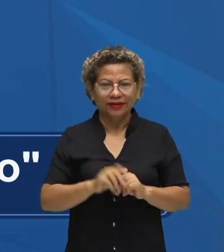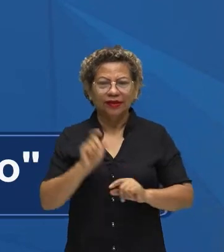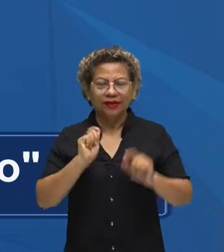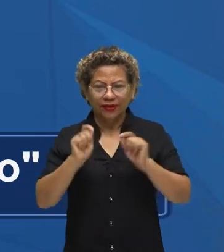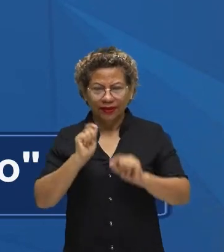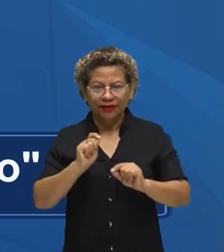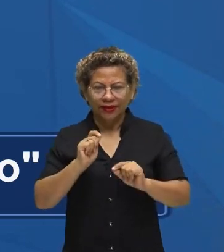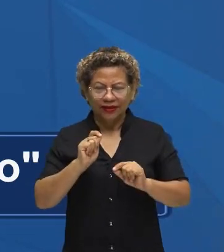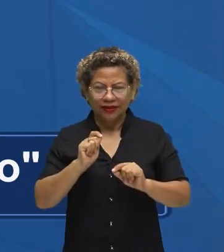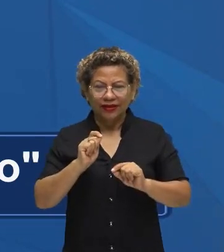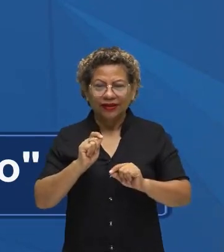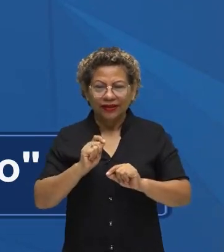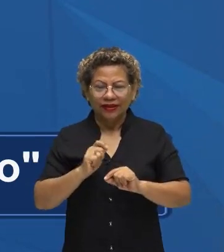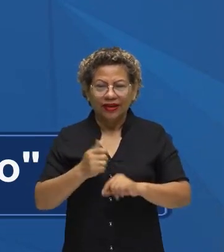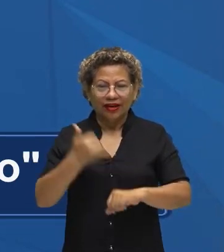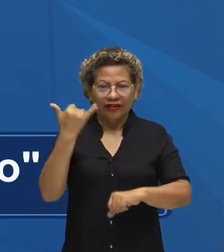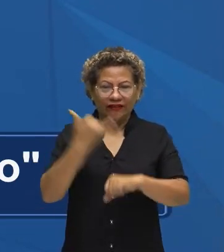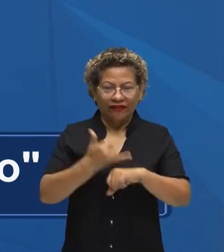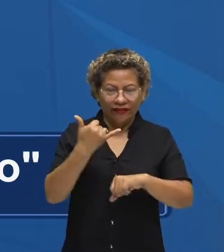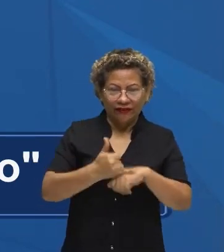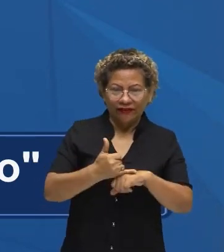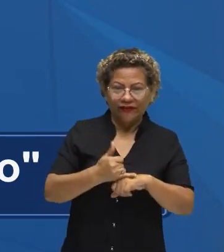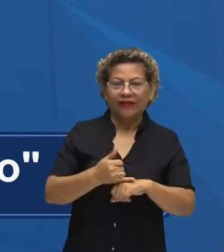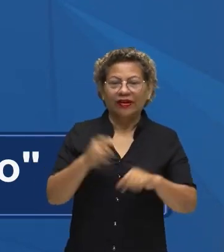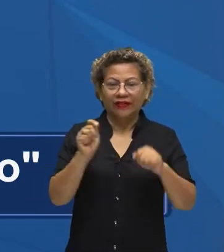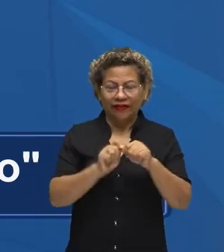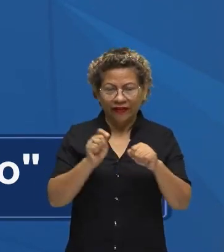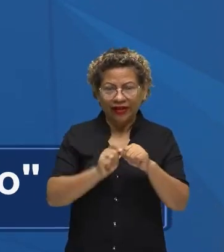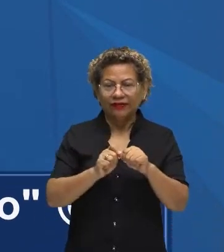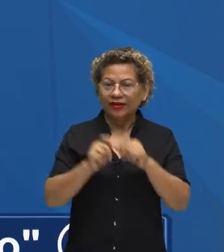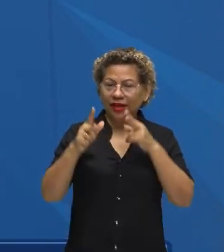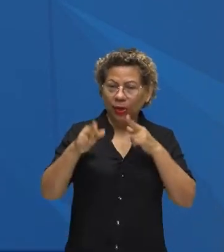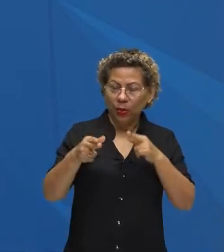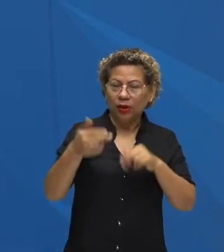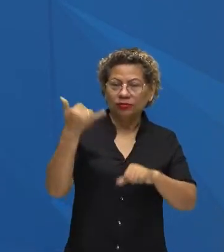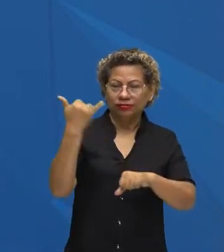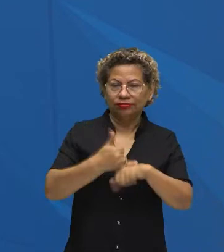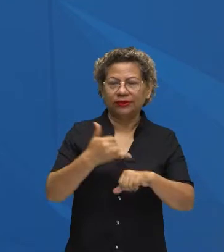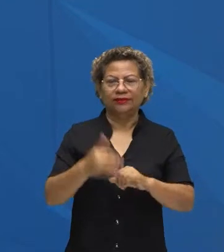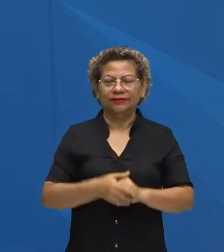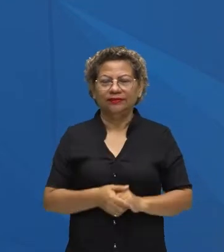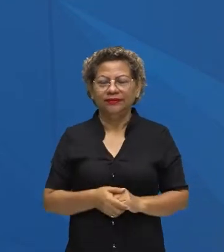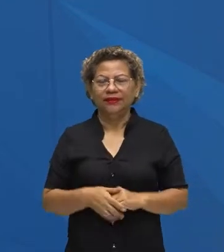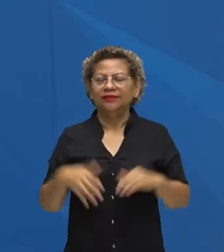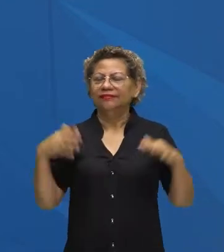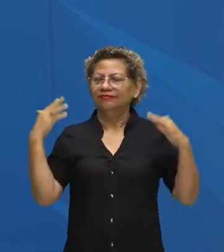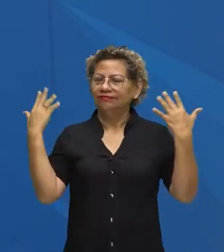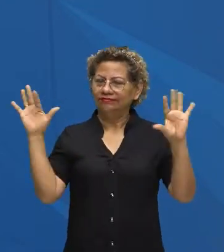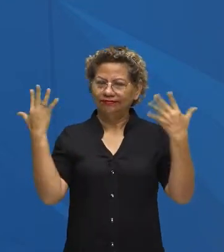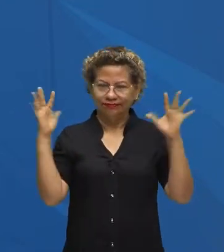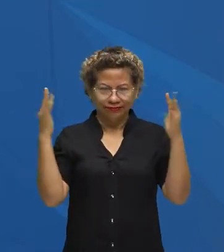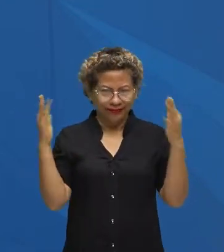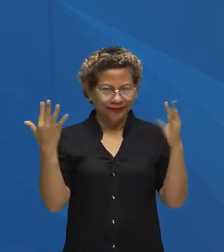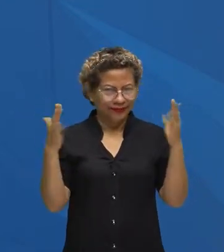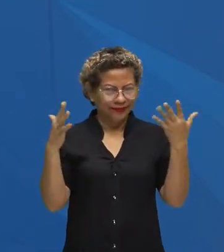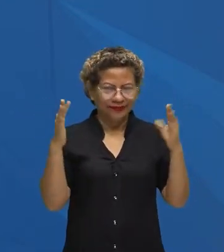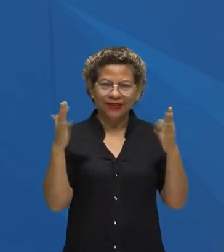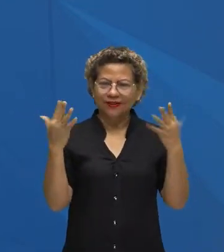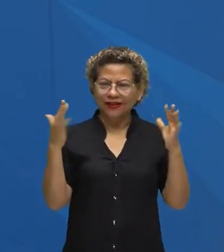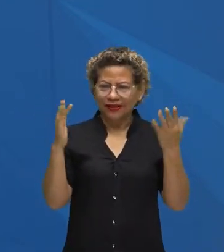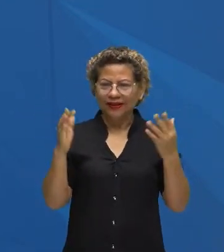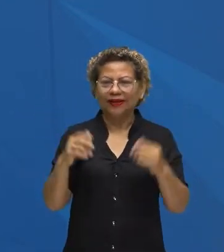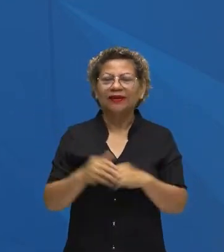ferro será ferido. Olha só que legal, parabéns. Adorei aí a participação da nossa aluna.